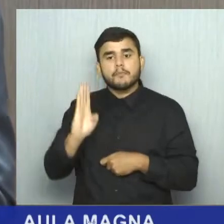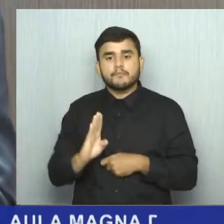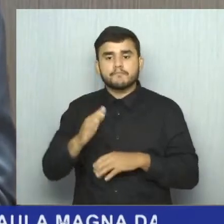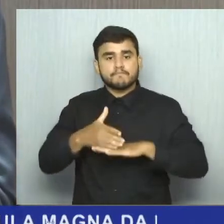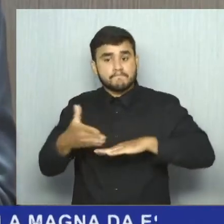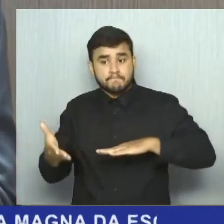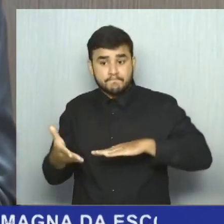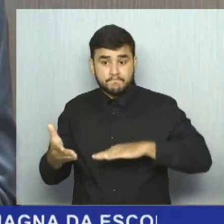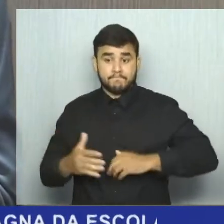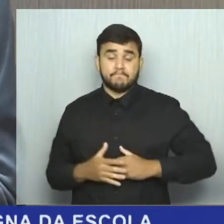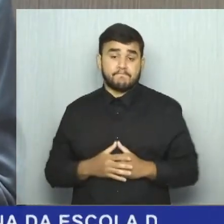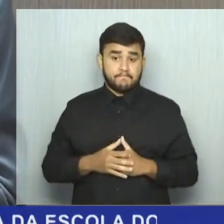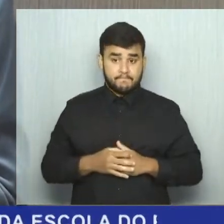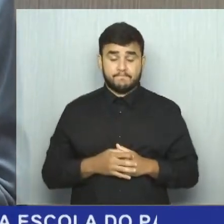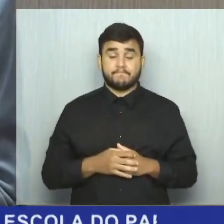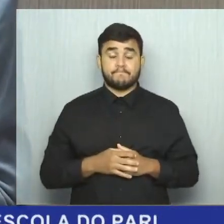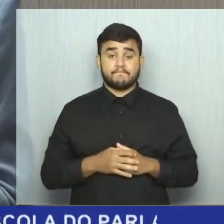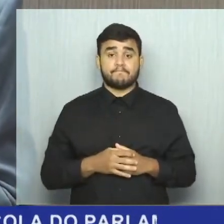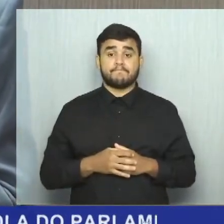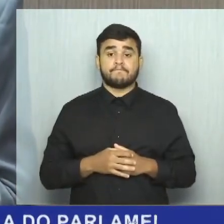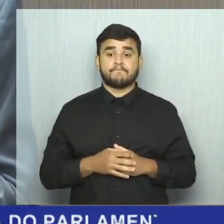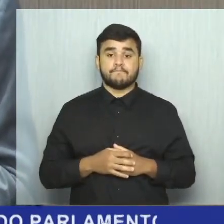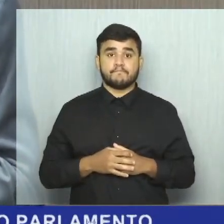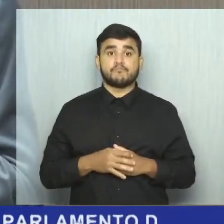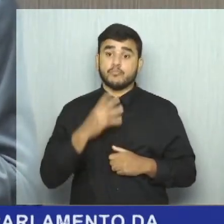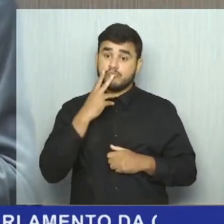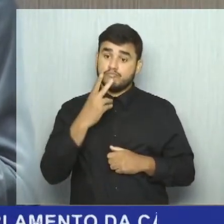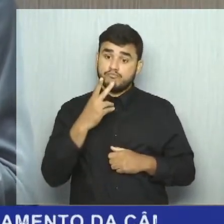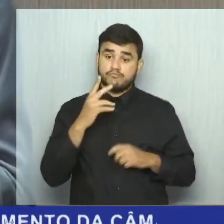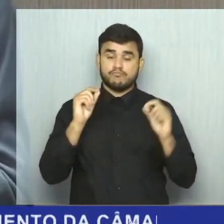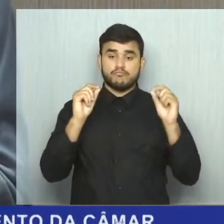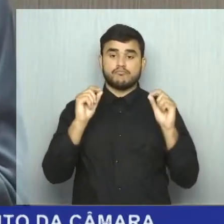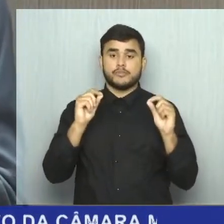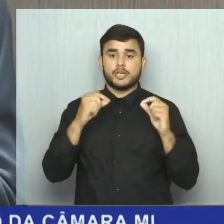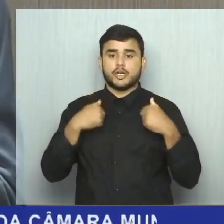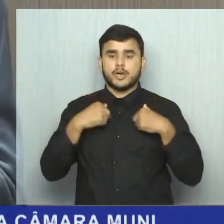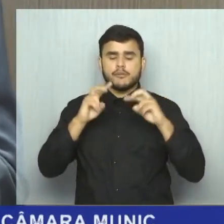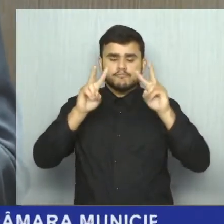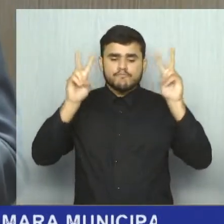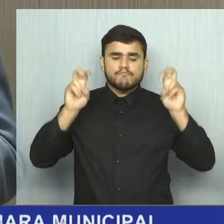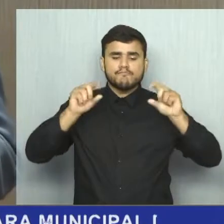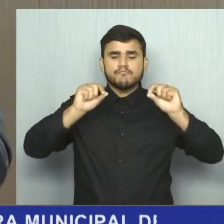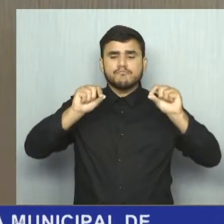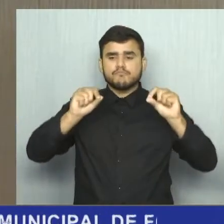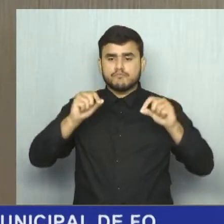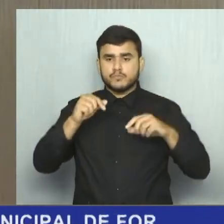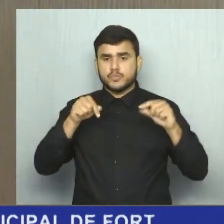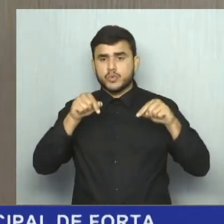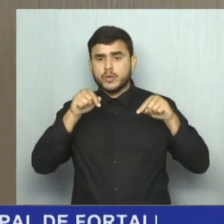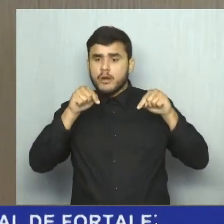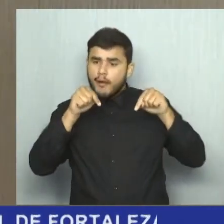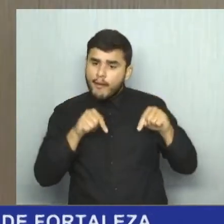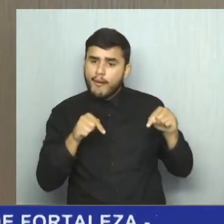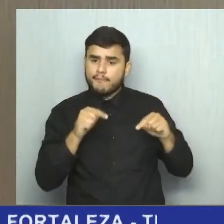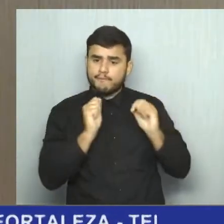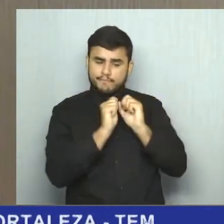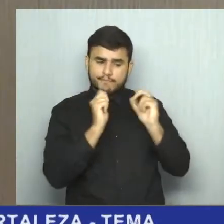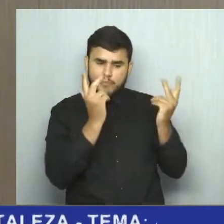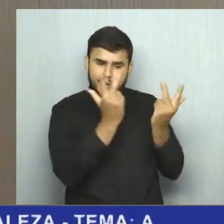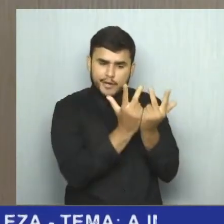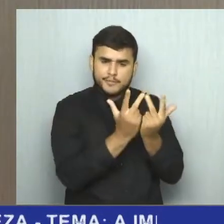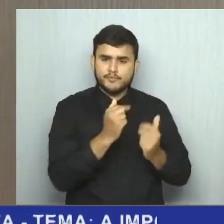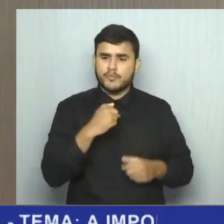contemporâneo. Na verdade, quando se faz uma proposta de examinar o parlamento e a sua importância para a